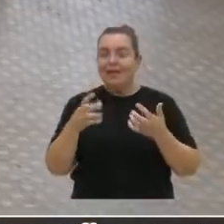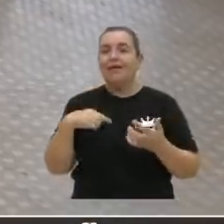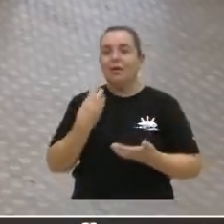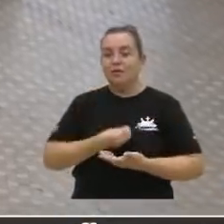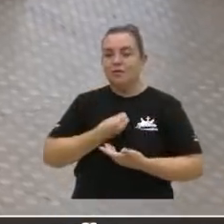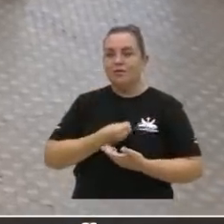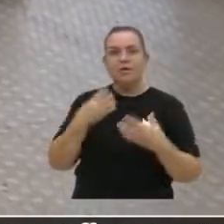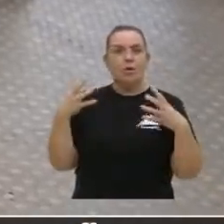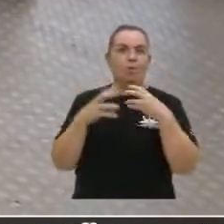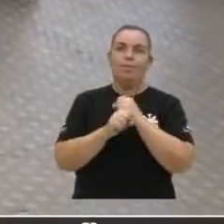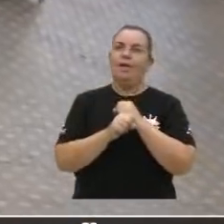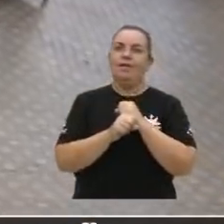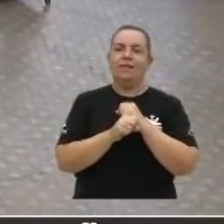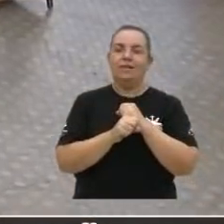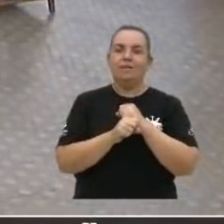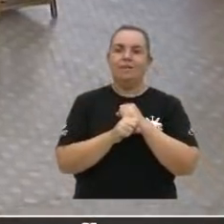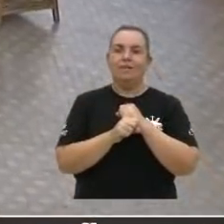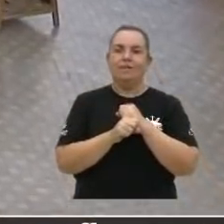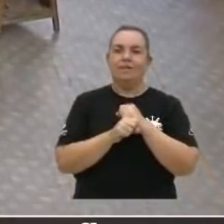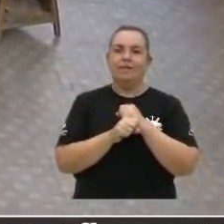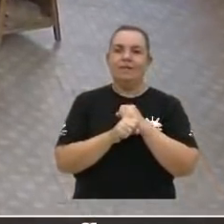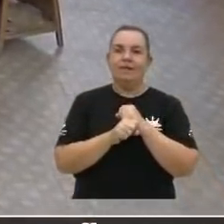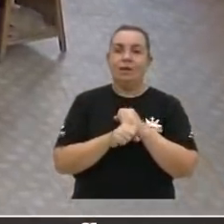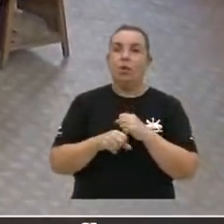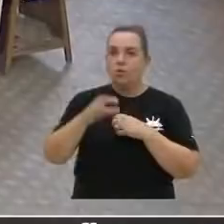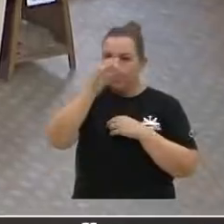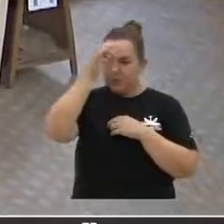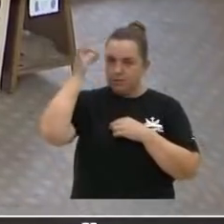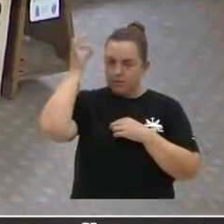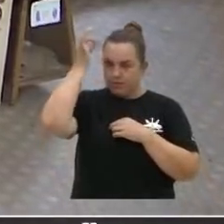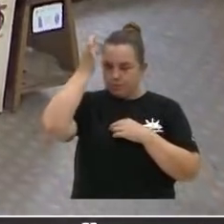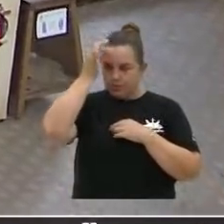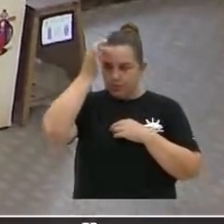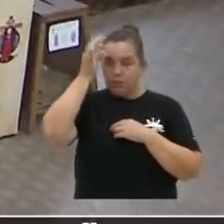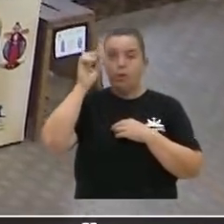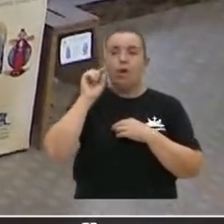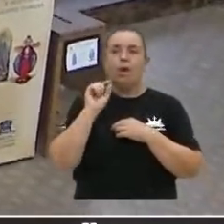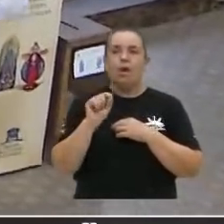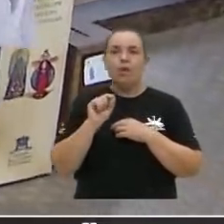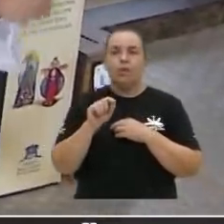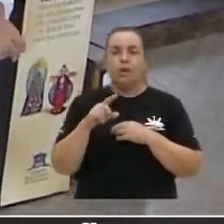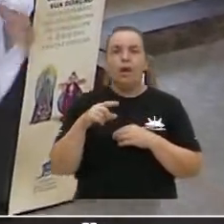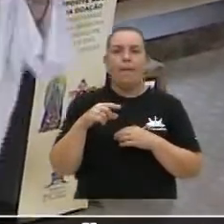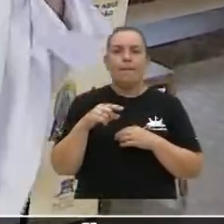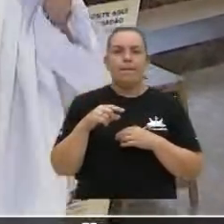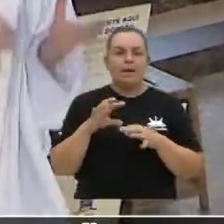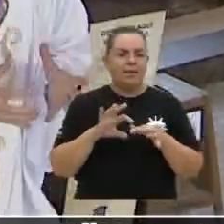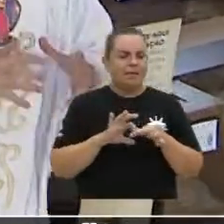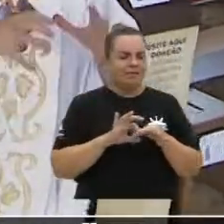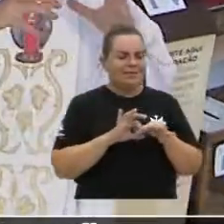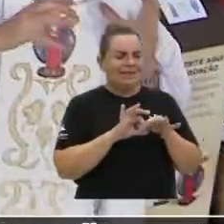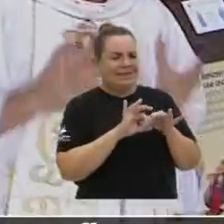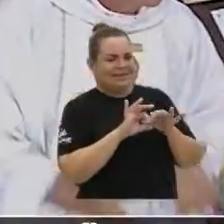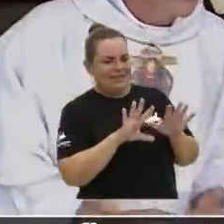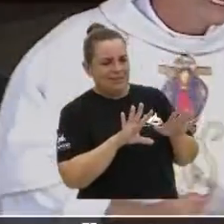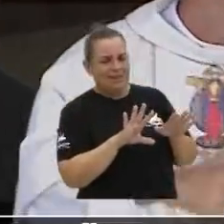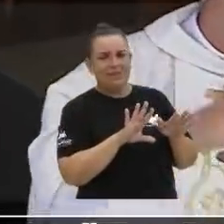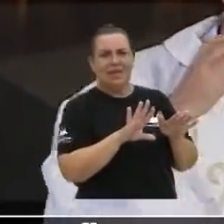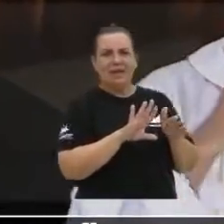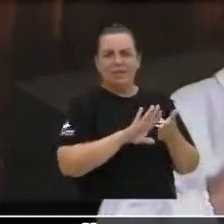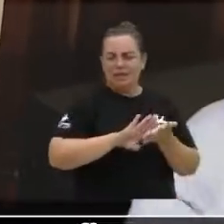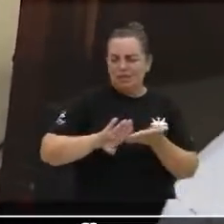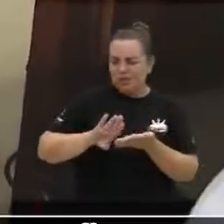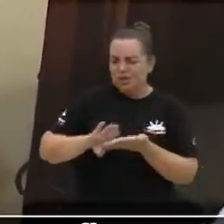contrário. A ação do Espírito Santo é para libertar toda